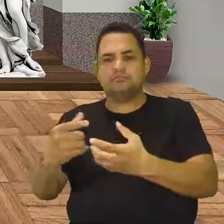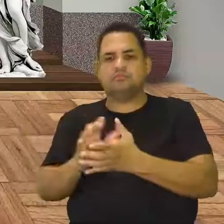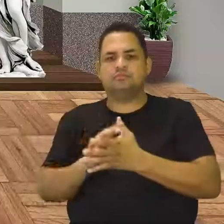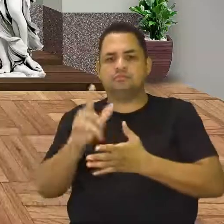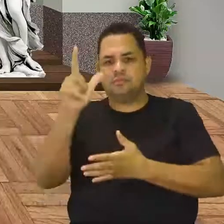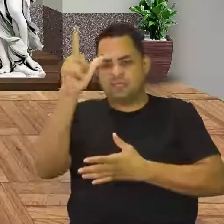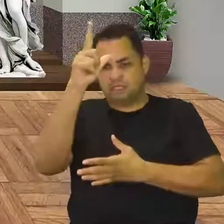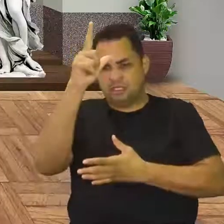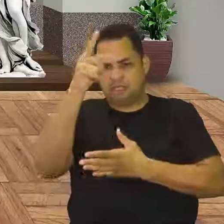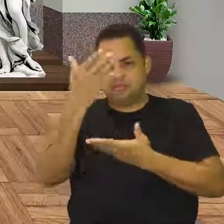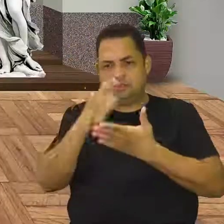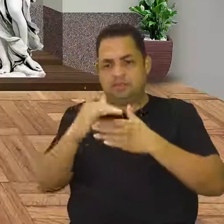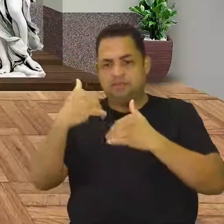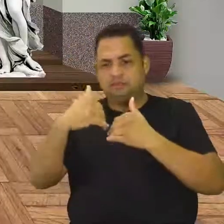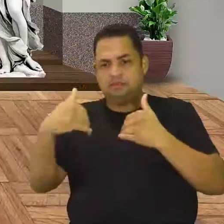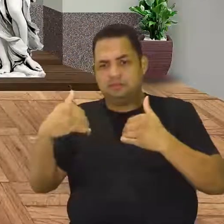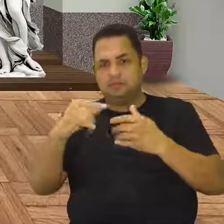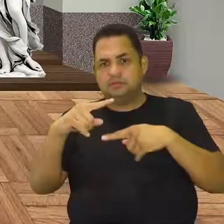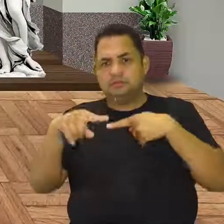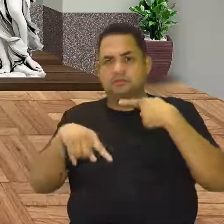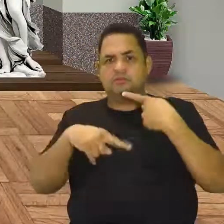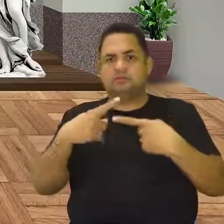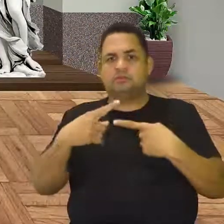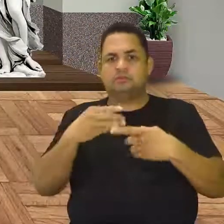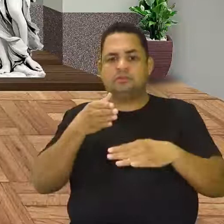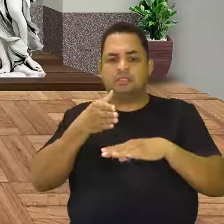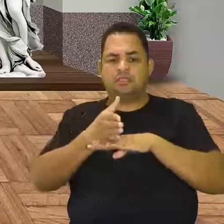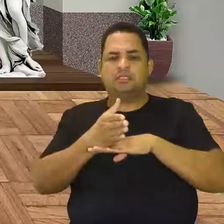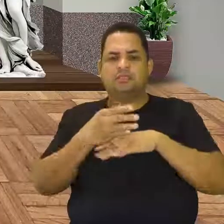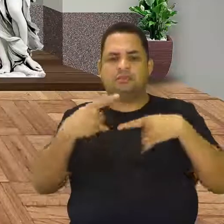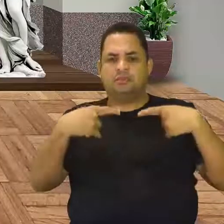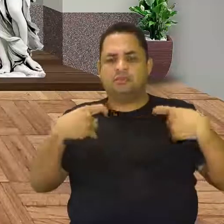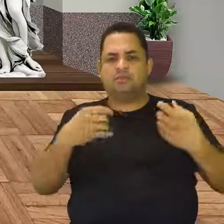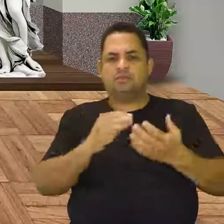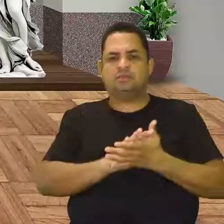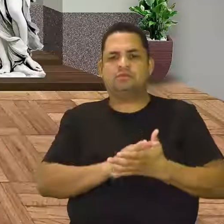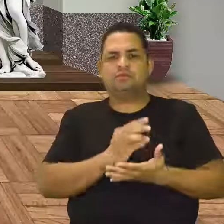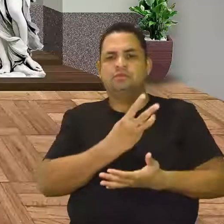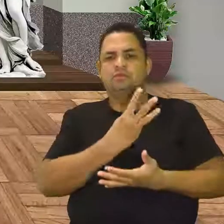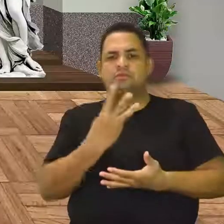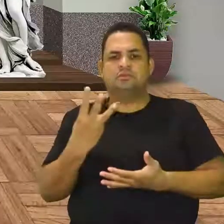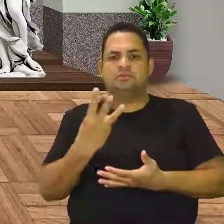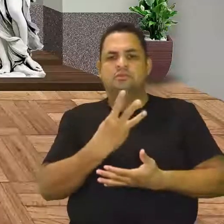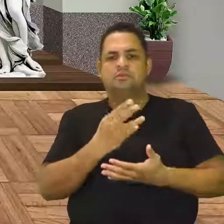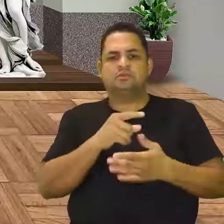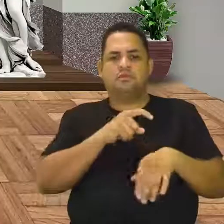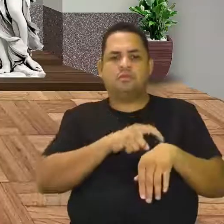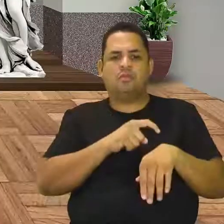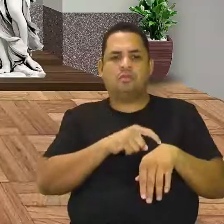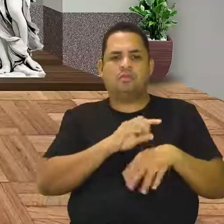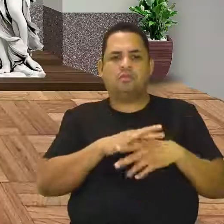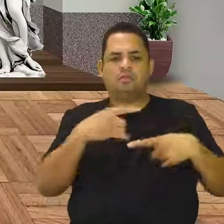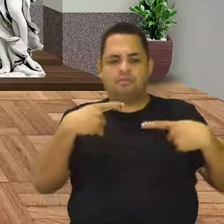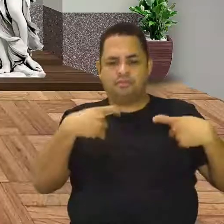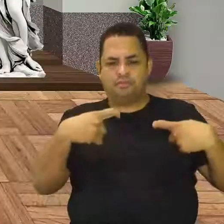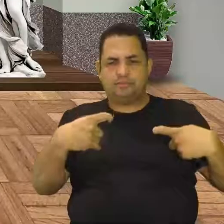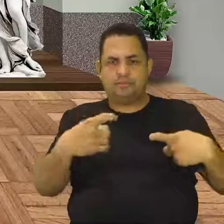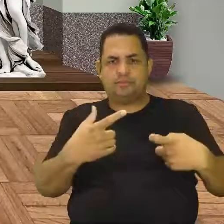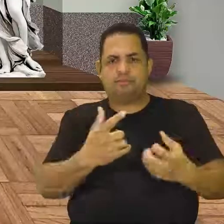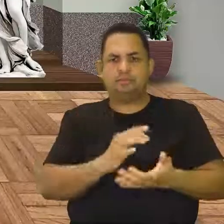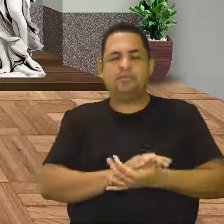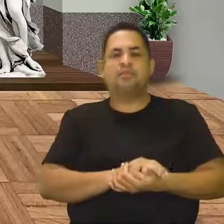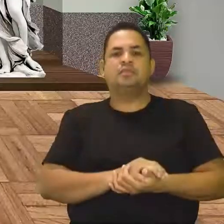Itália permanecia neutra, mas depois ela entra no conflito. Então, basicamente, eu tenho 3 momentos de conflito,